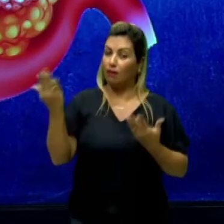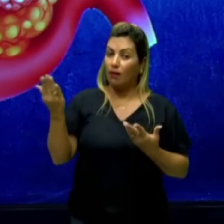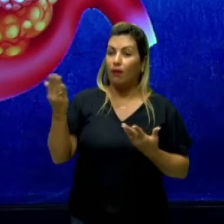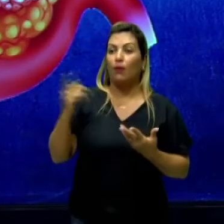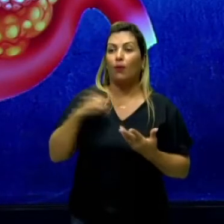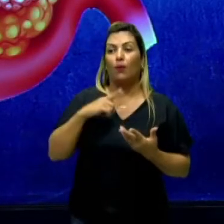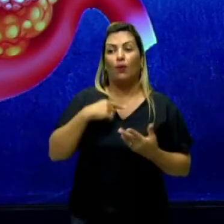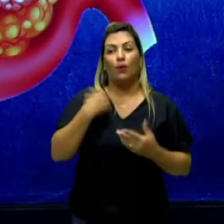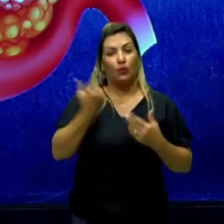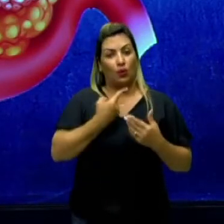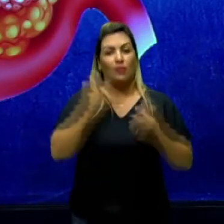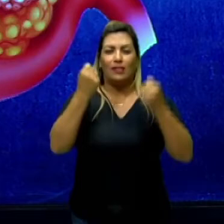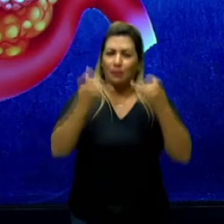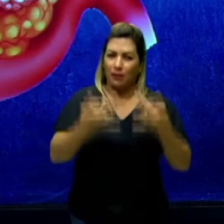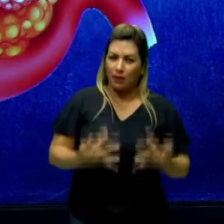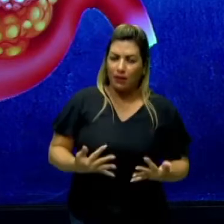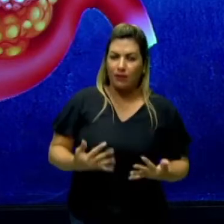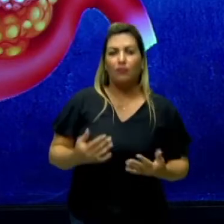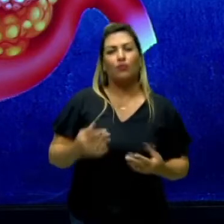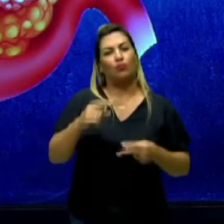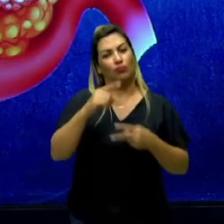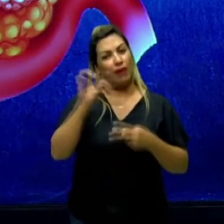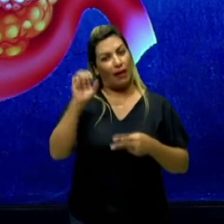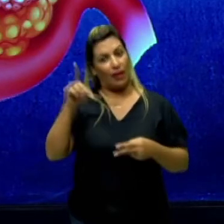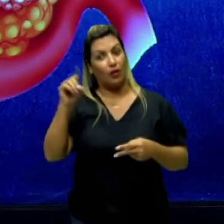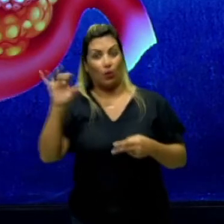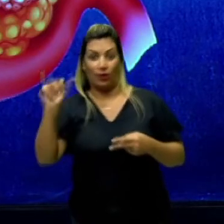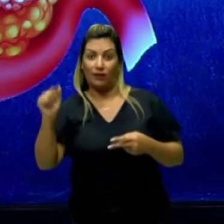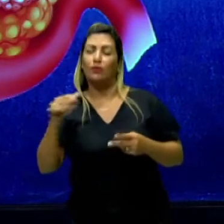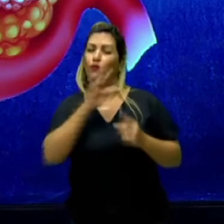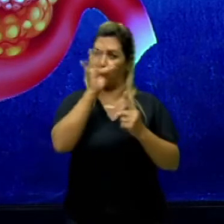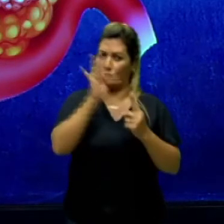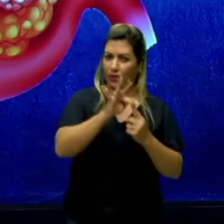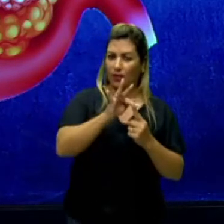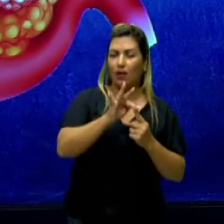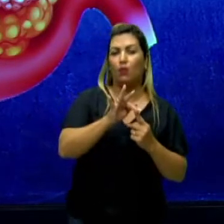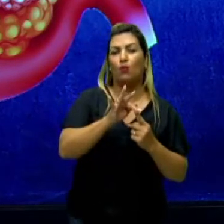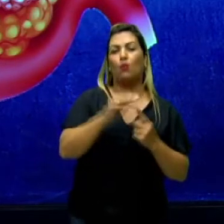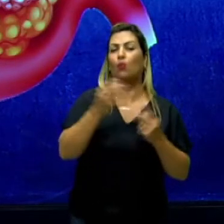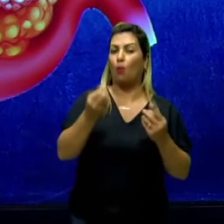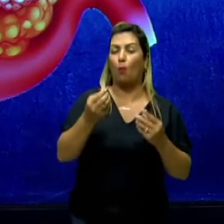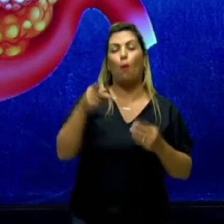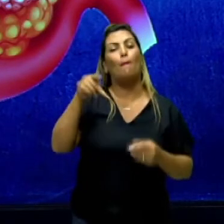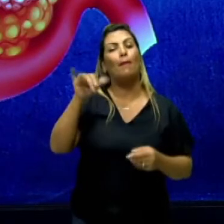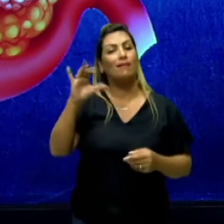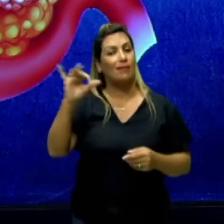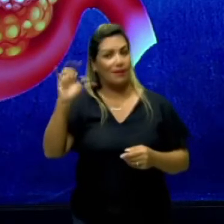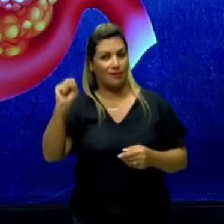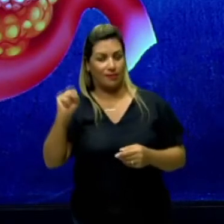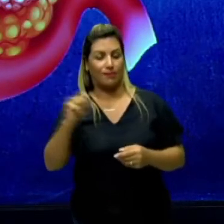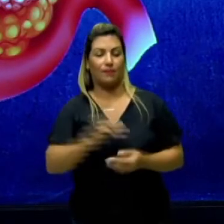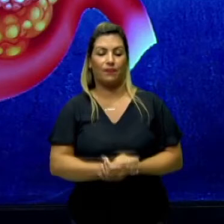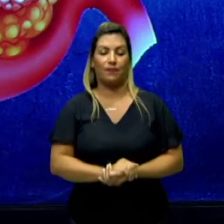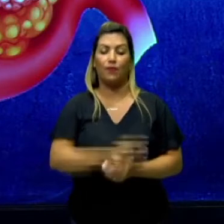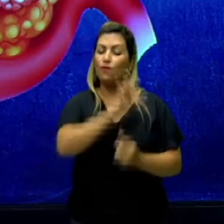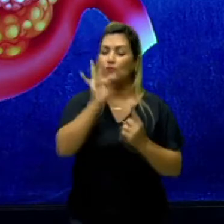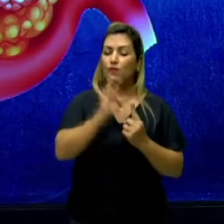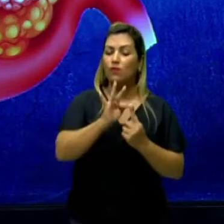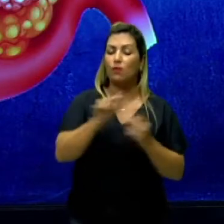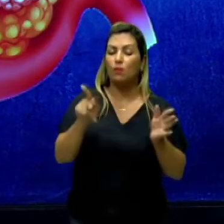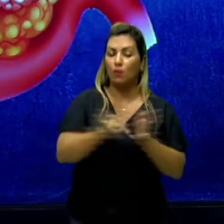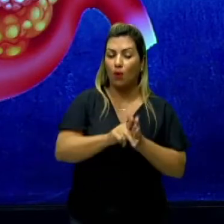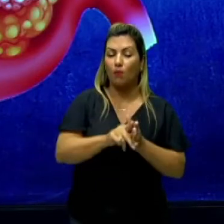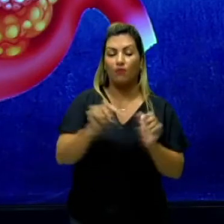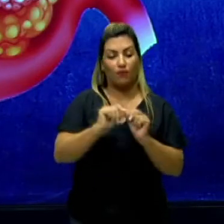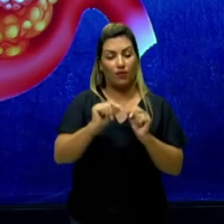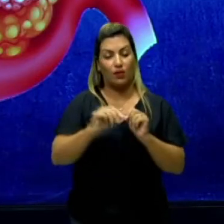aqui, nós estamos falando de glândulas endócrinas, então falaremos da função endócrina do pâncreas. Sua função endócrina é produzir